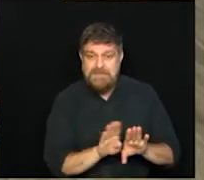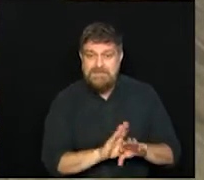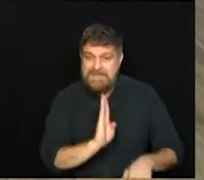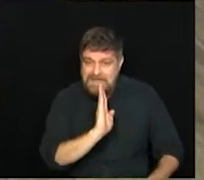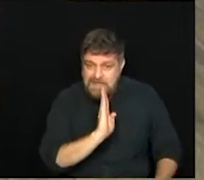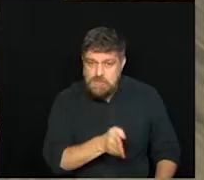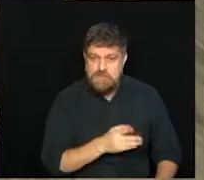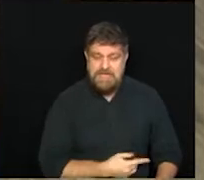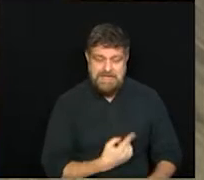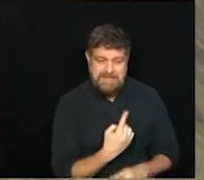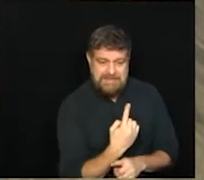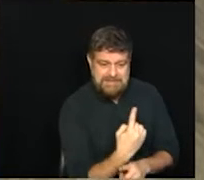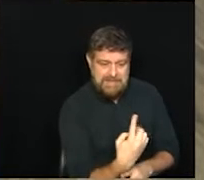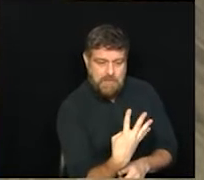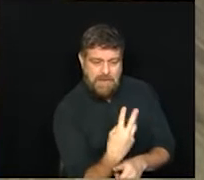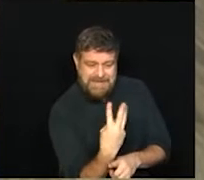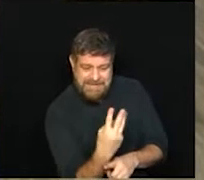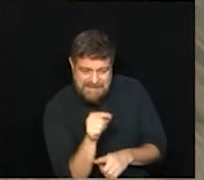imunizou